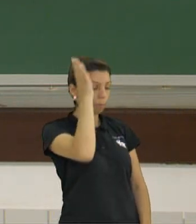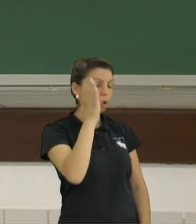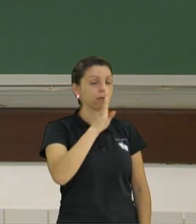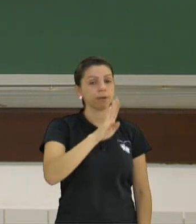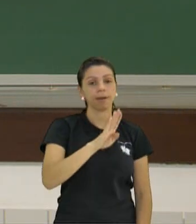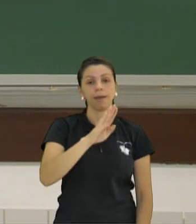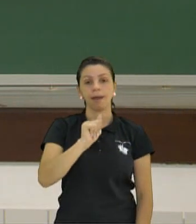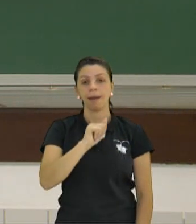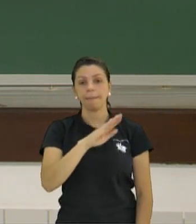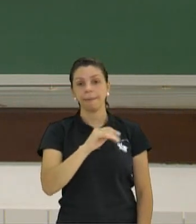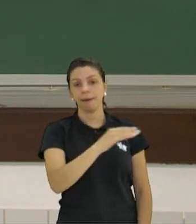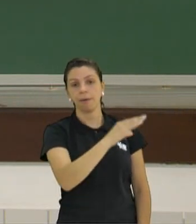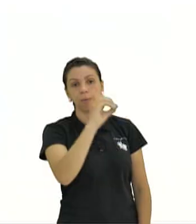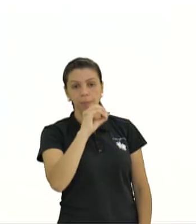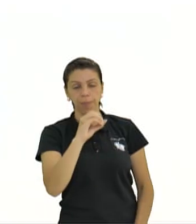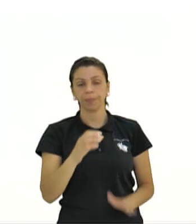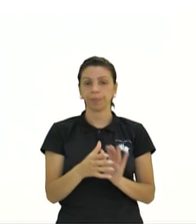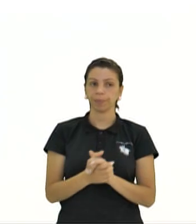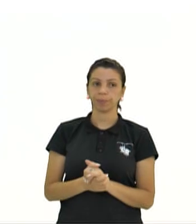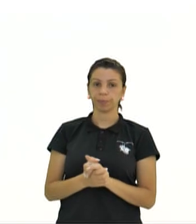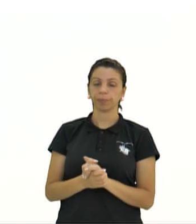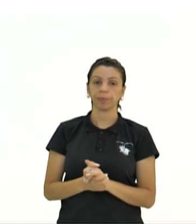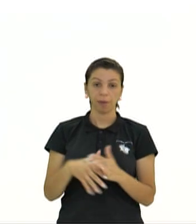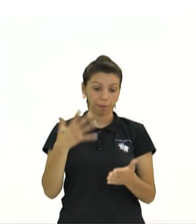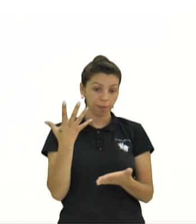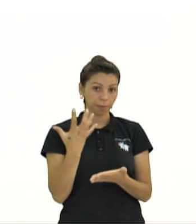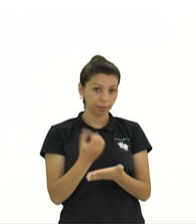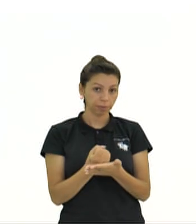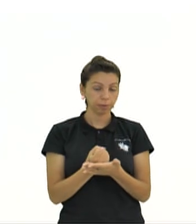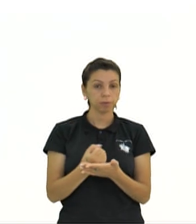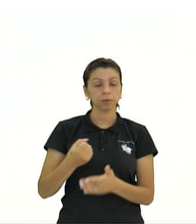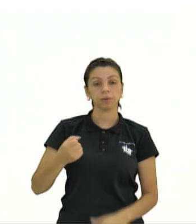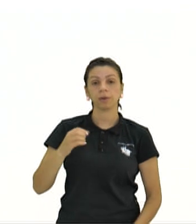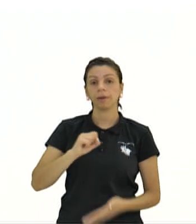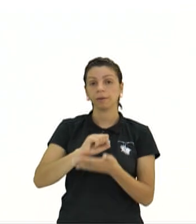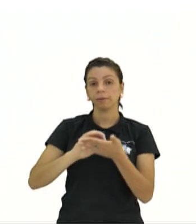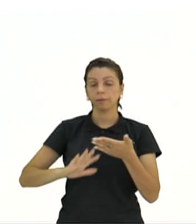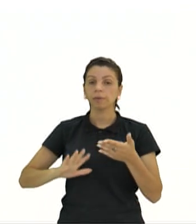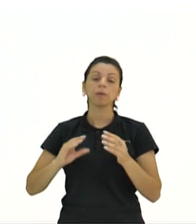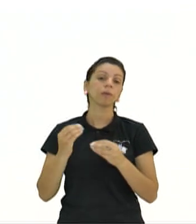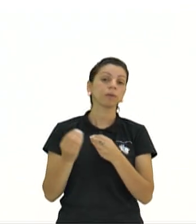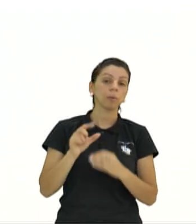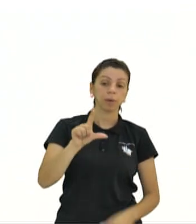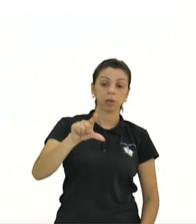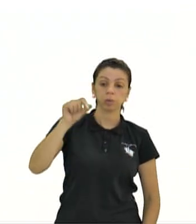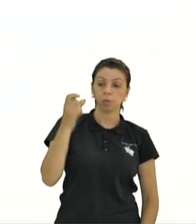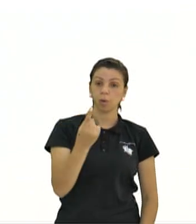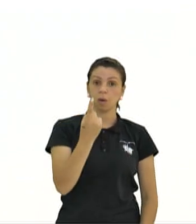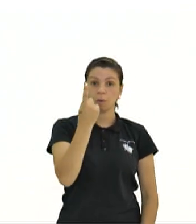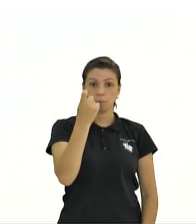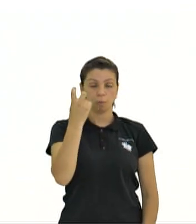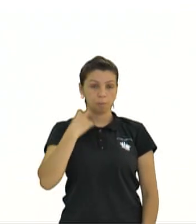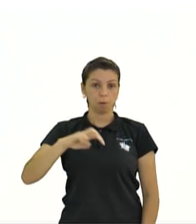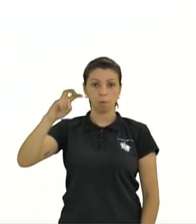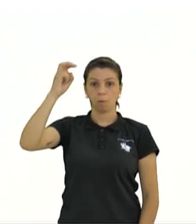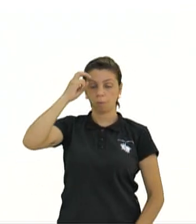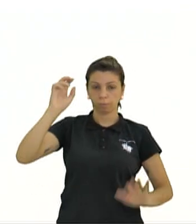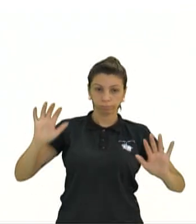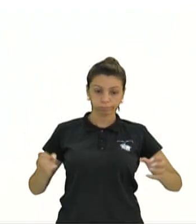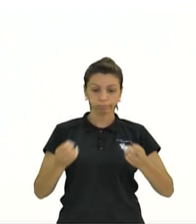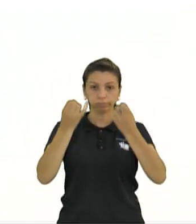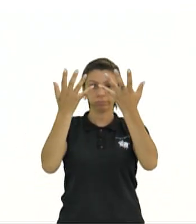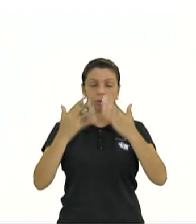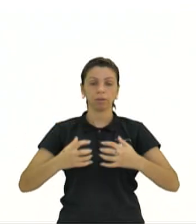bem. Atividade 1 para você, anote lá, ó. Escolha uma manifestação cultural da sua localidade, da sua